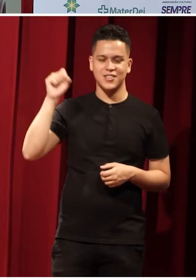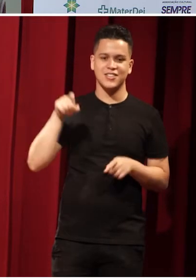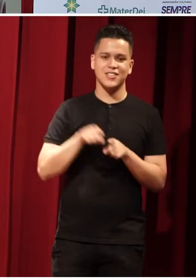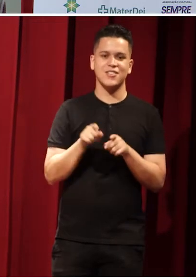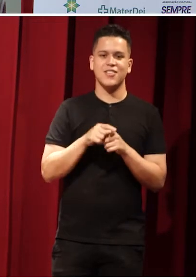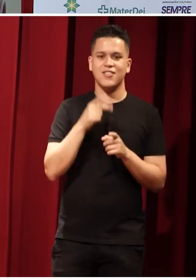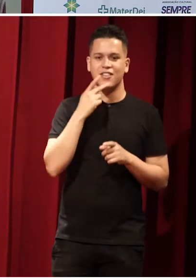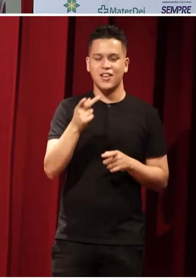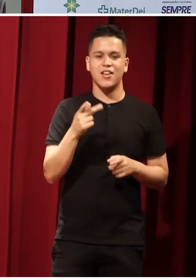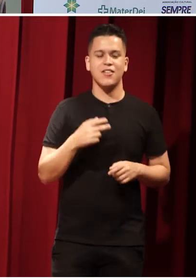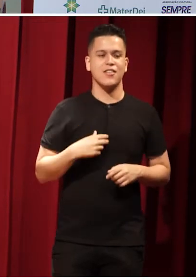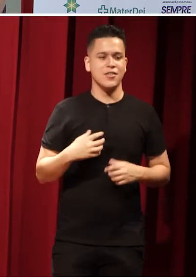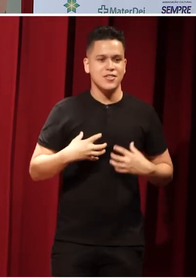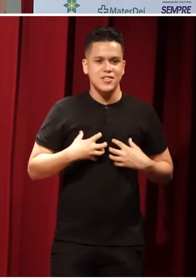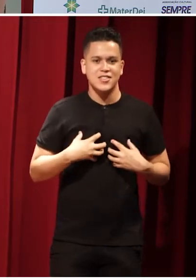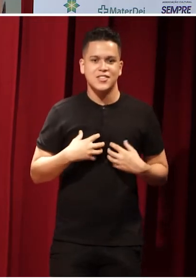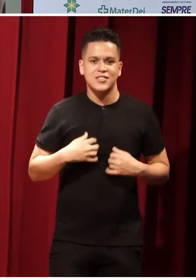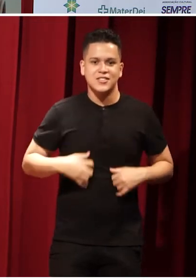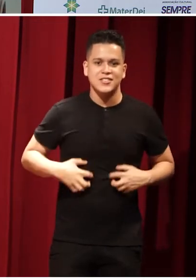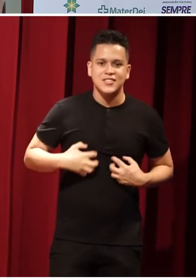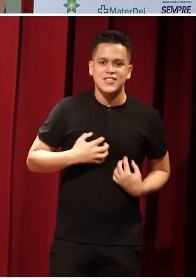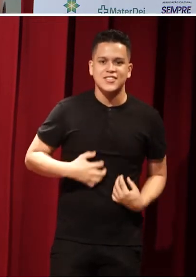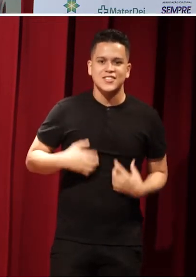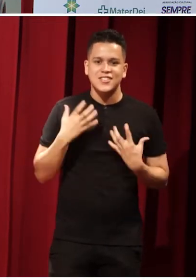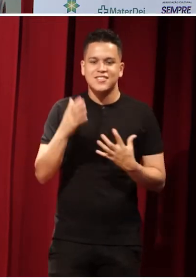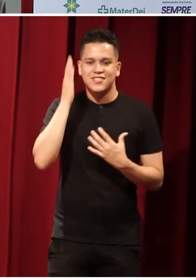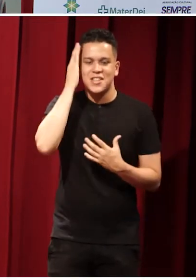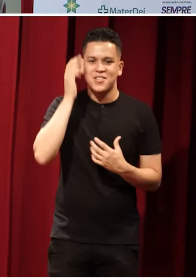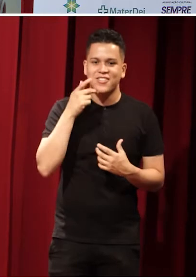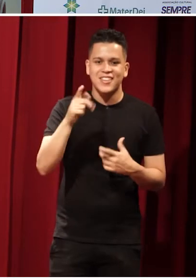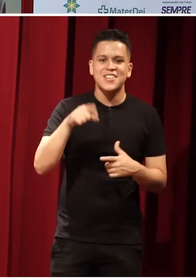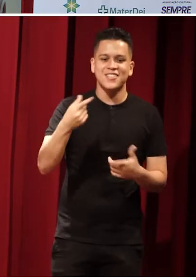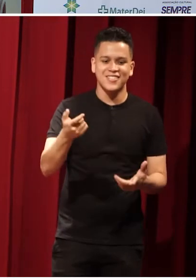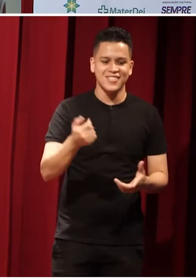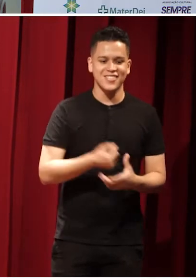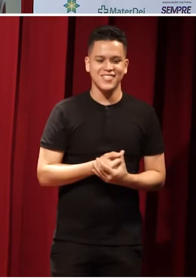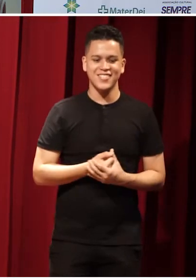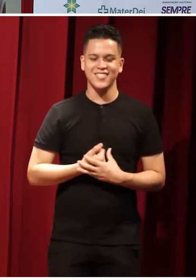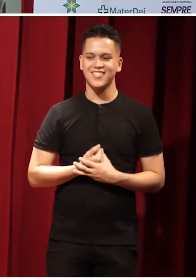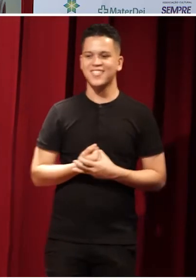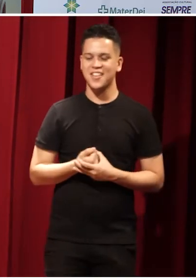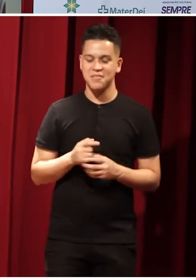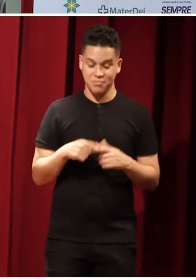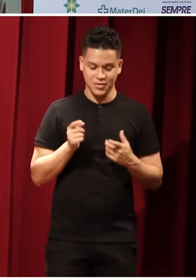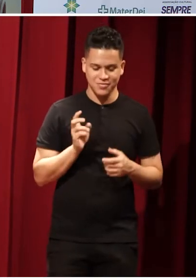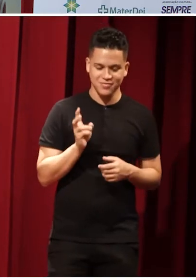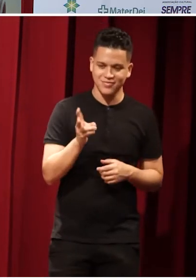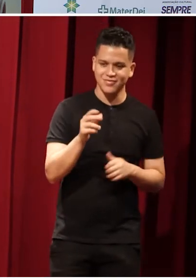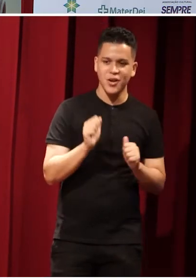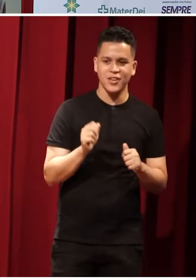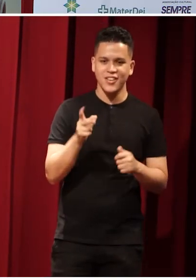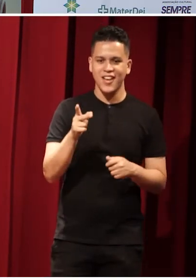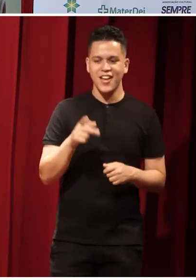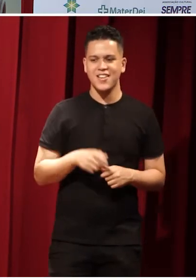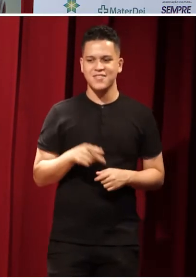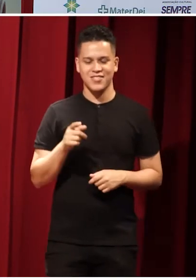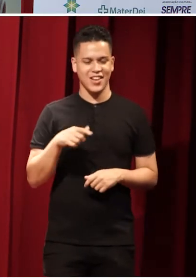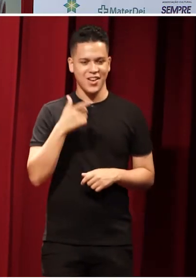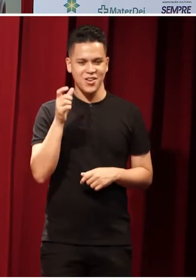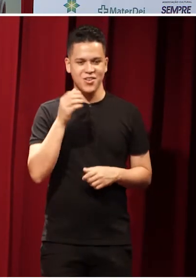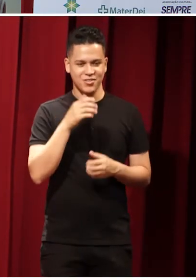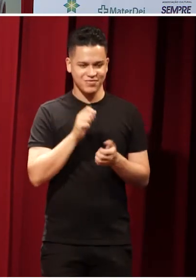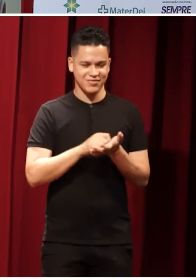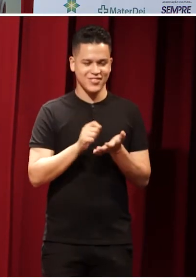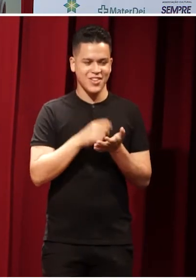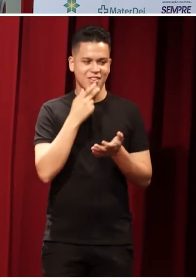ficava desesperado para saber o que ele ia falar depois. Valeu, pode continuar com o seu sotaque, mas vai bem. Isso é coisa de poeta, que é o que